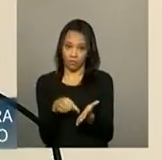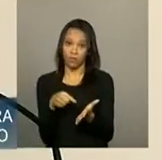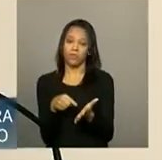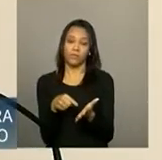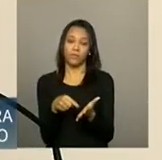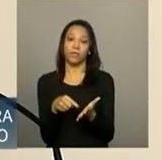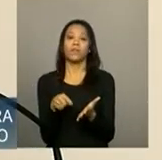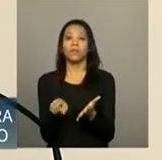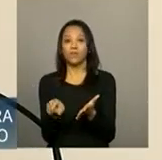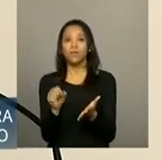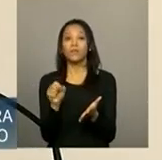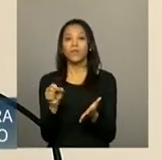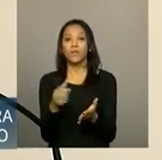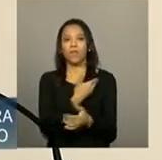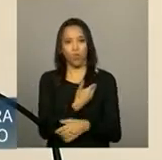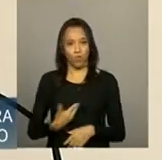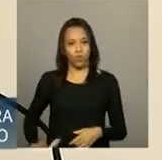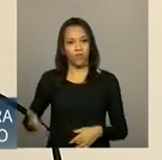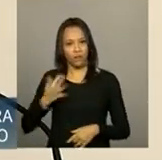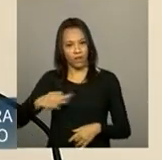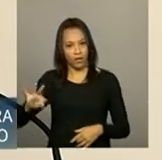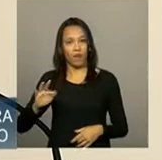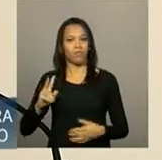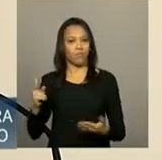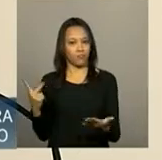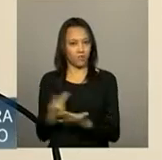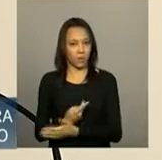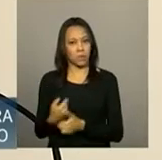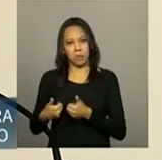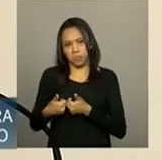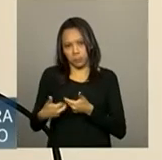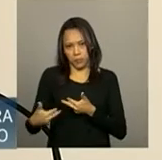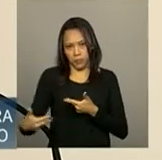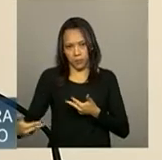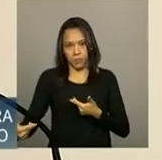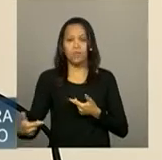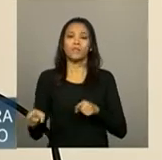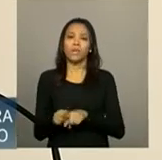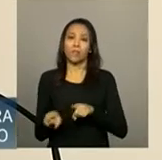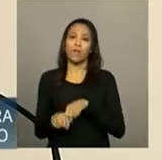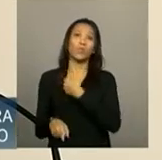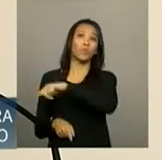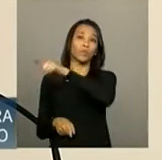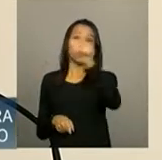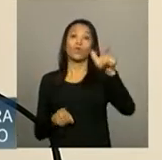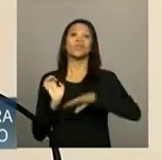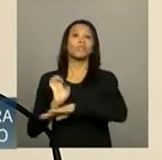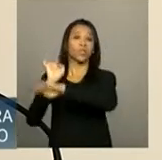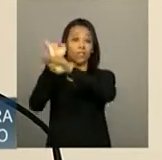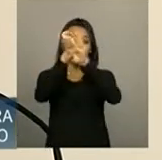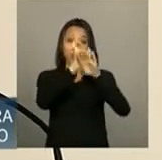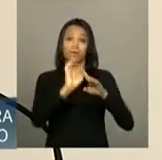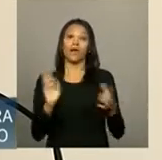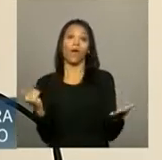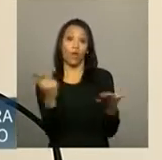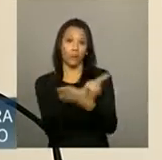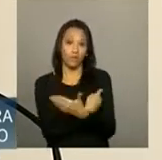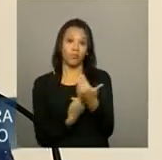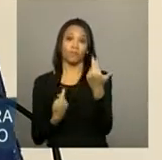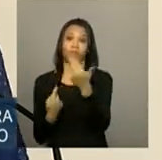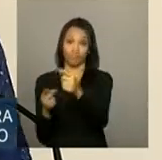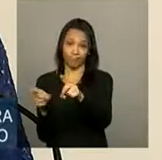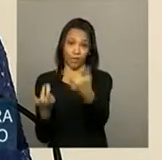circunstância que o governo federal passa e eu tenho certeza os demais governos dos demais estados passam